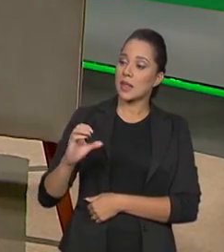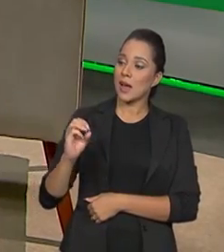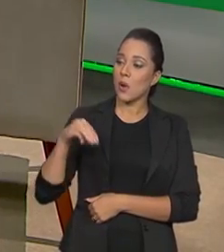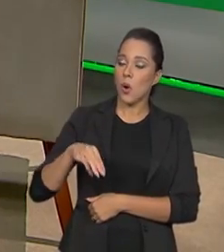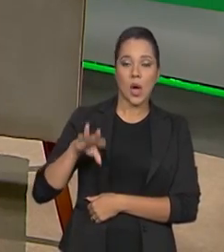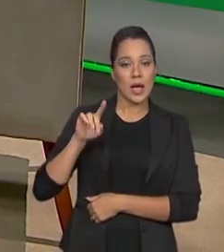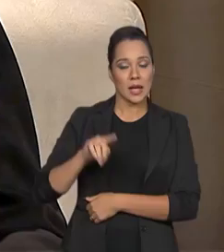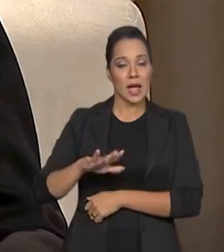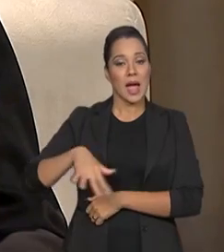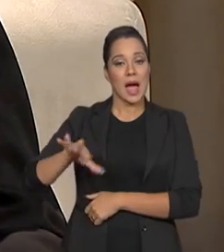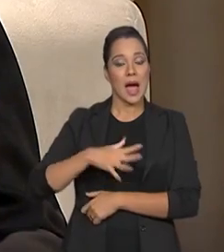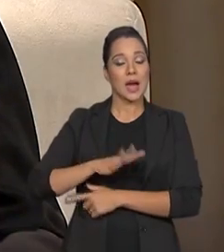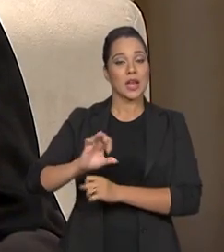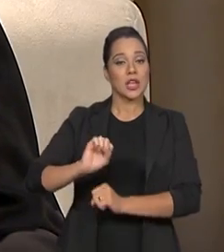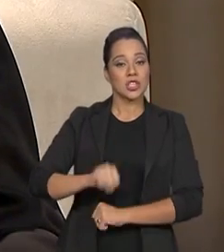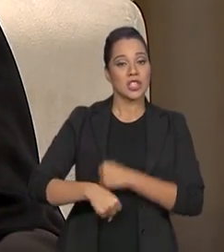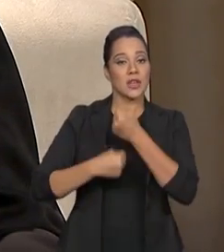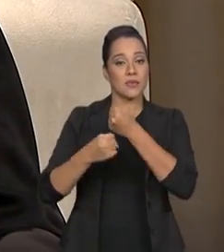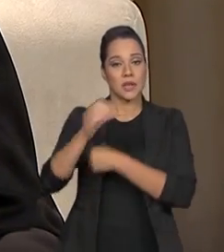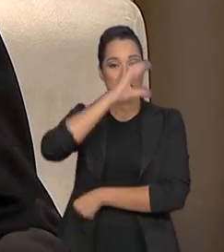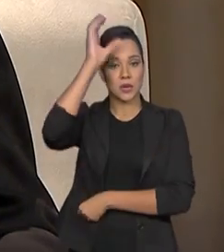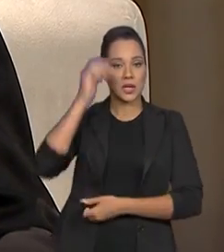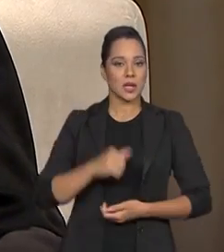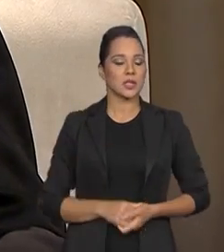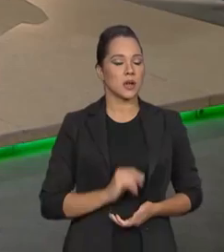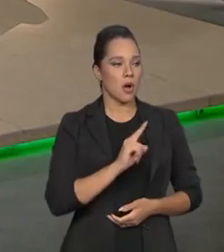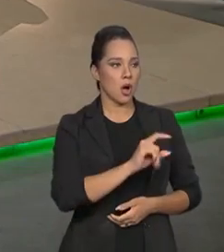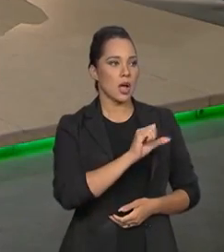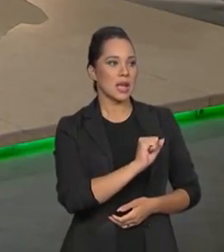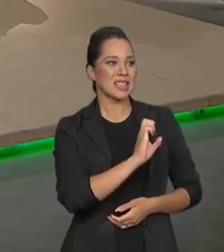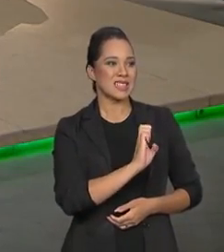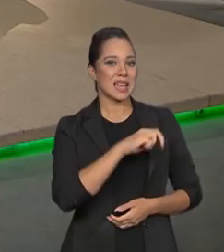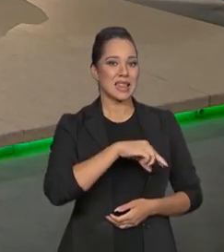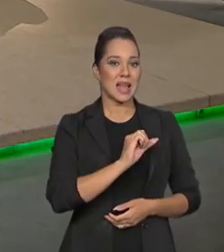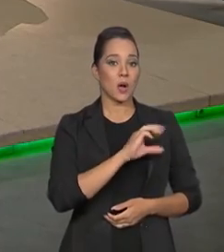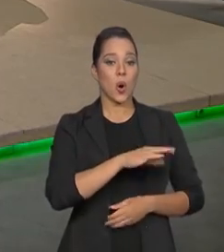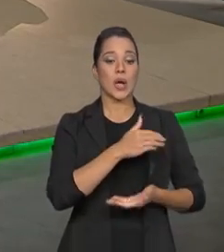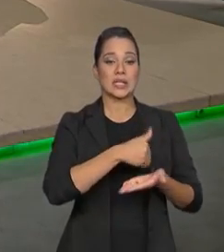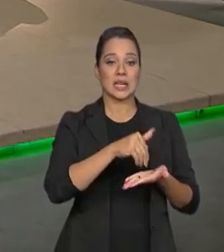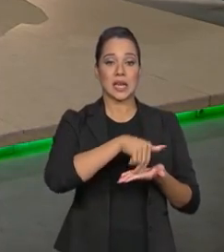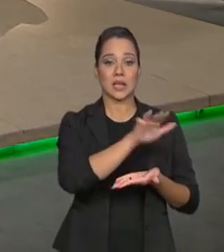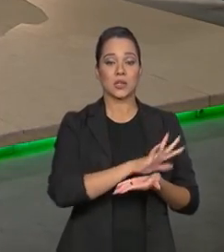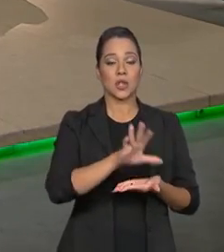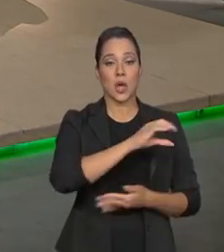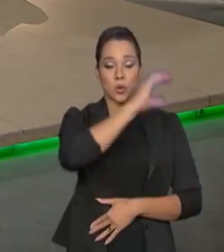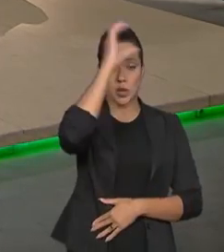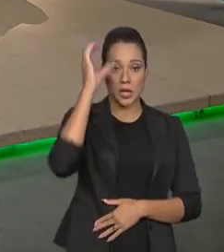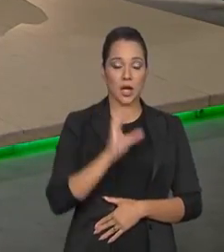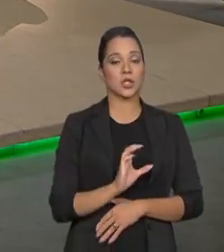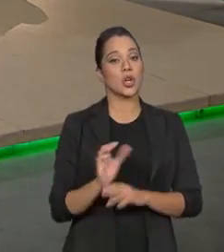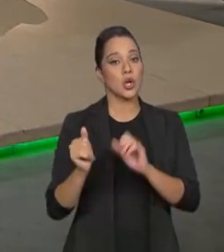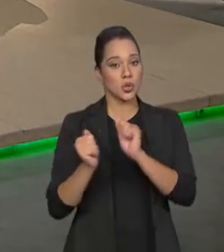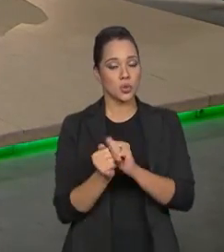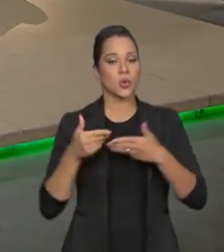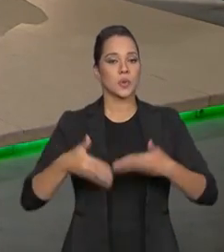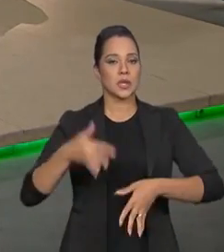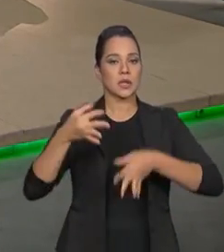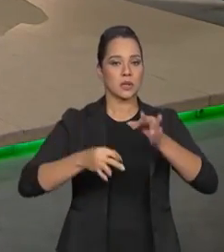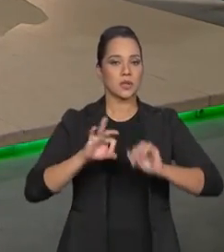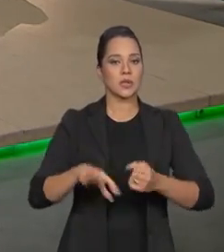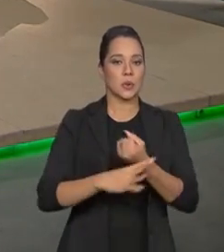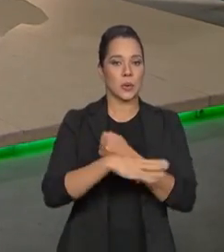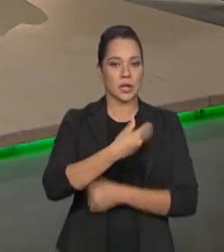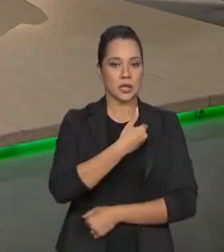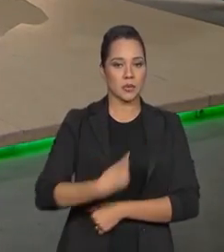de Defesa do Consumidor que para os nossos telespectadores aqui saberem Essa secretaria nacional do Consumidor ligado ao Ministério da Justiça e Segurança